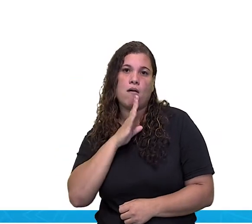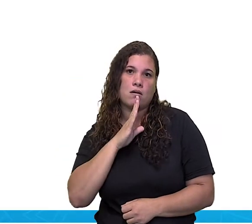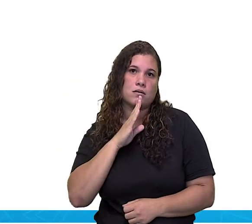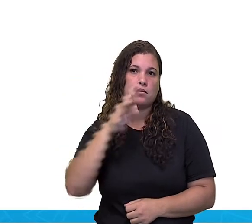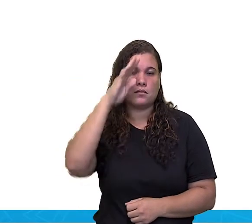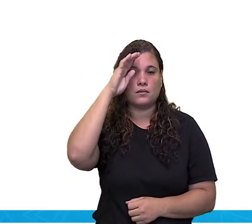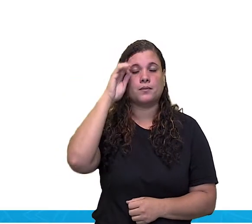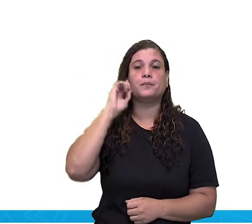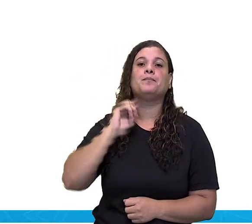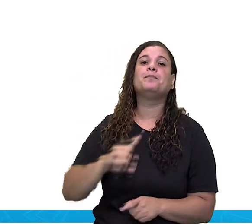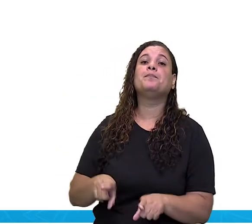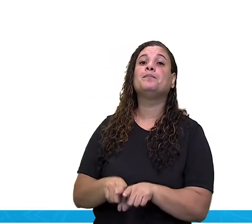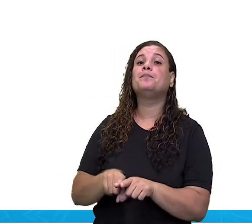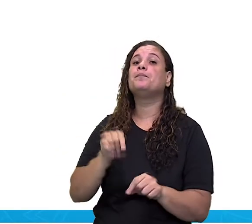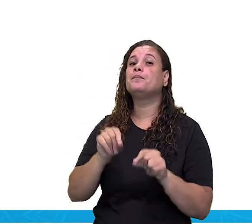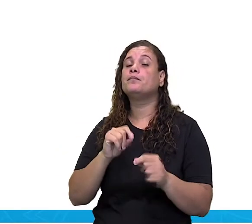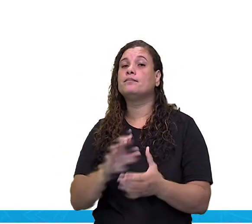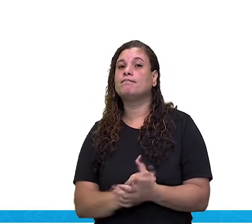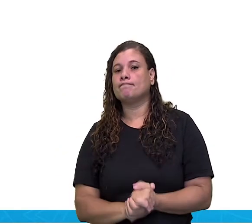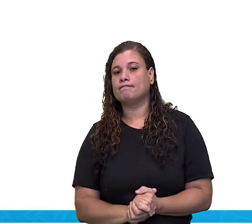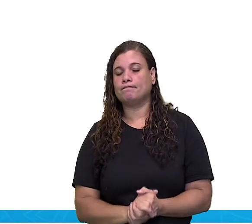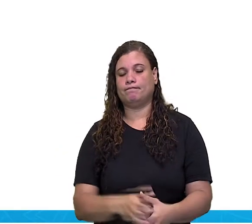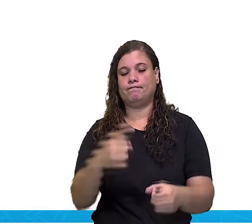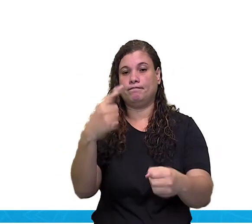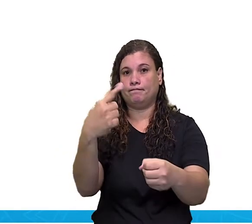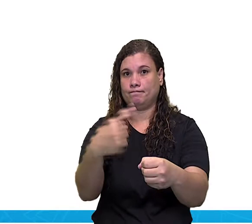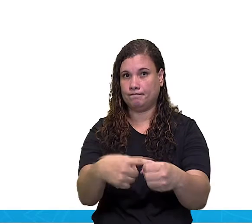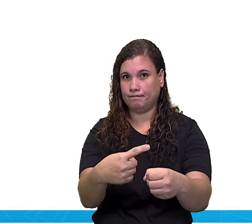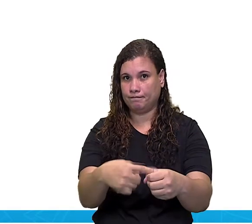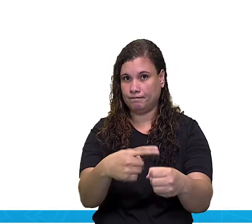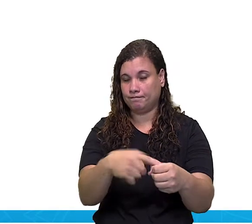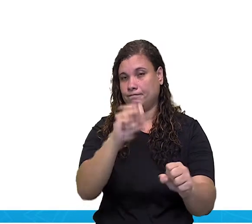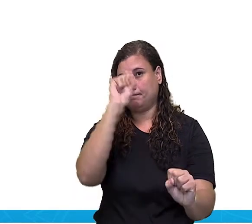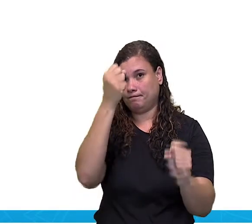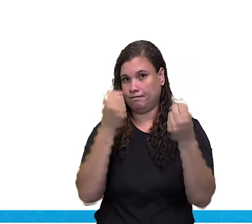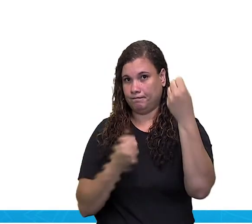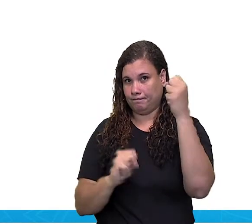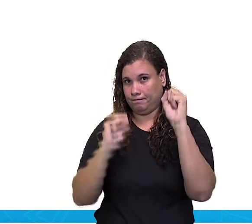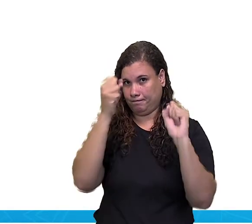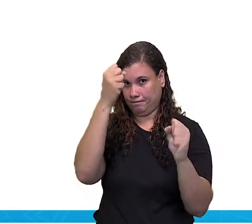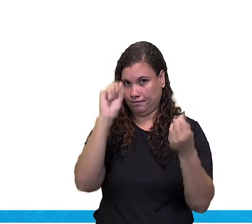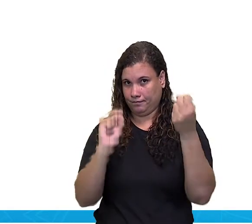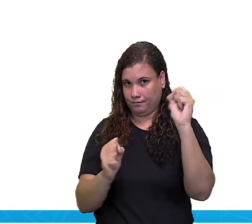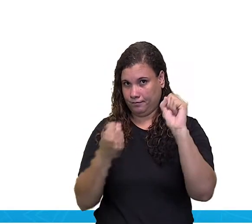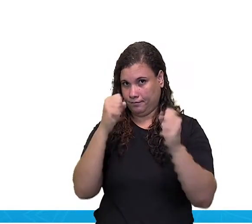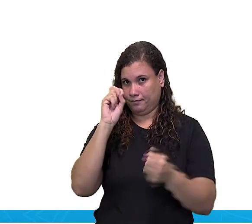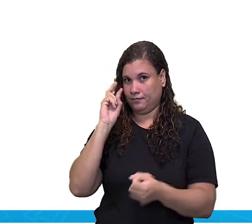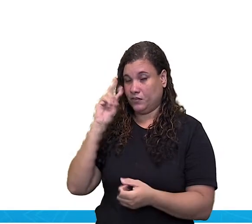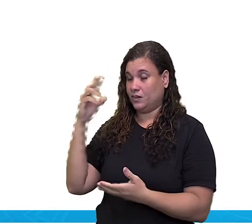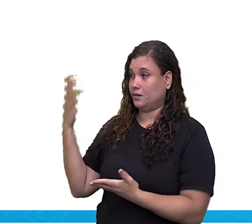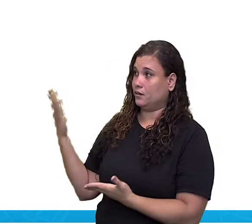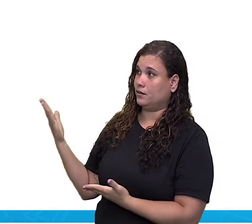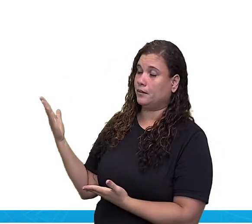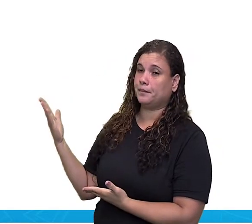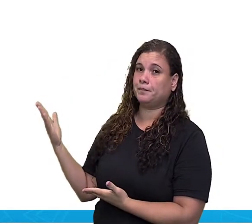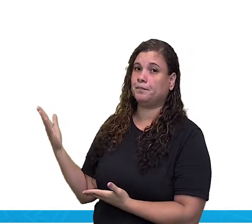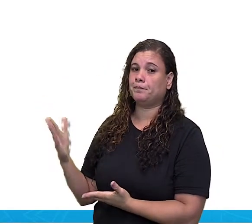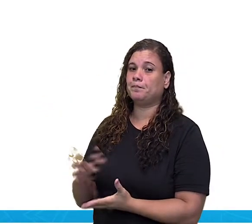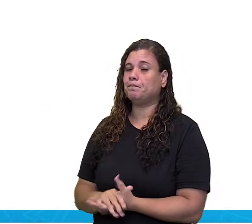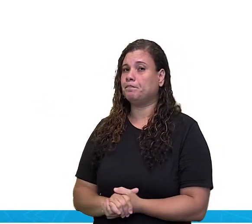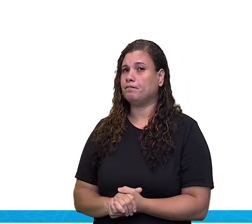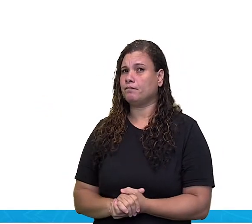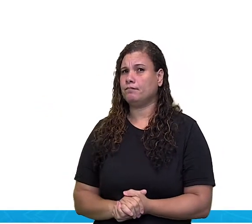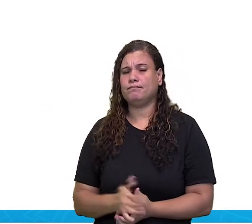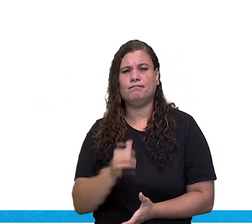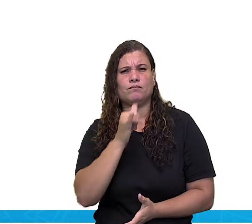Temos também cidades industriais. Exemplo de uma cidade industrial aqui no nosso país é em